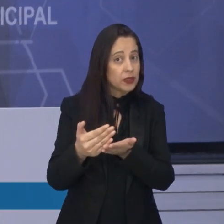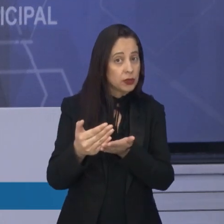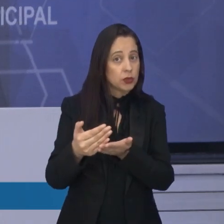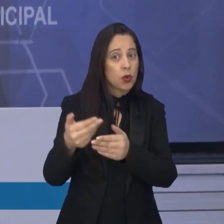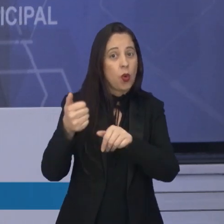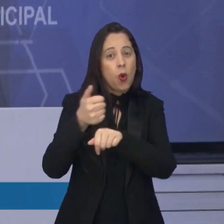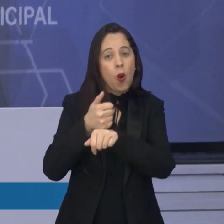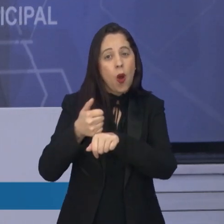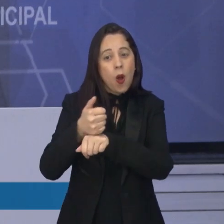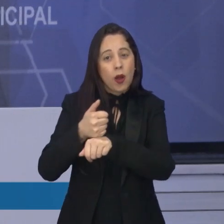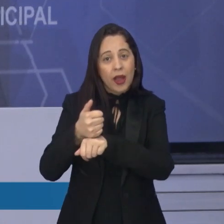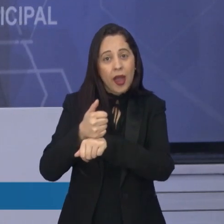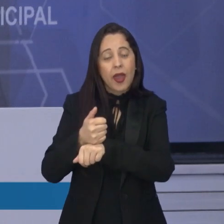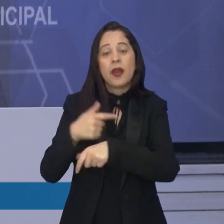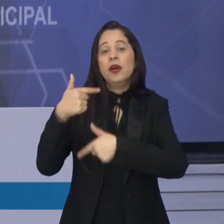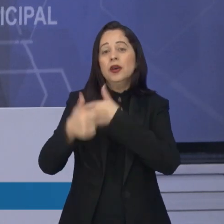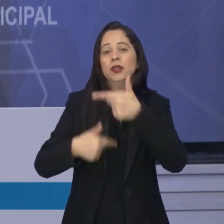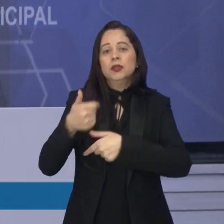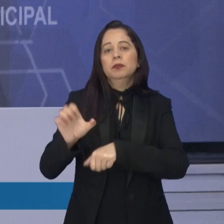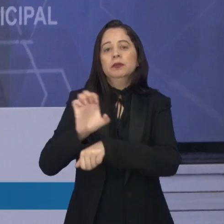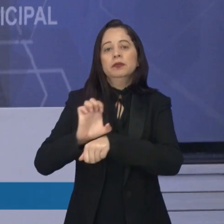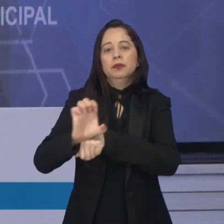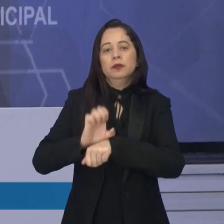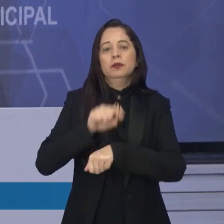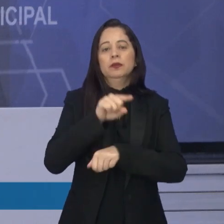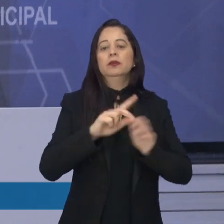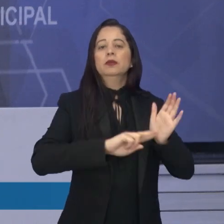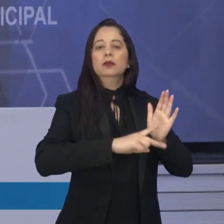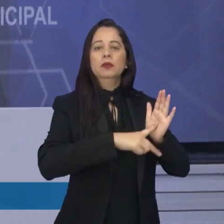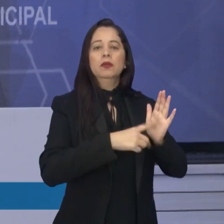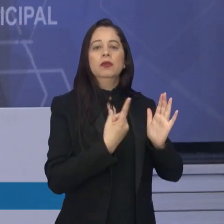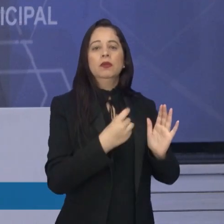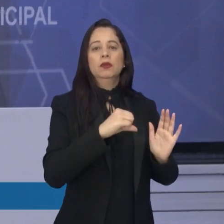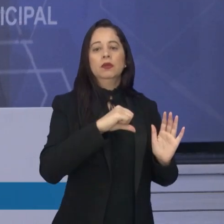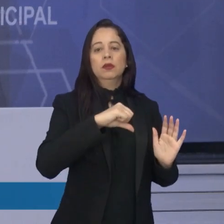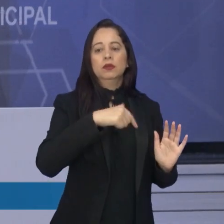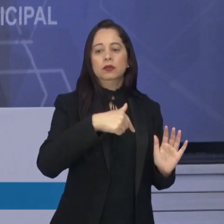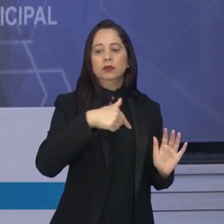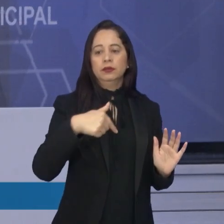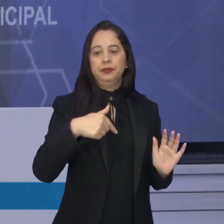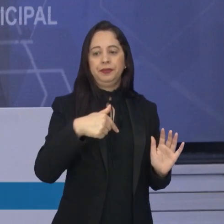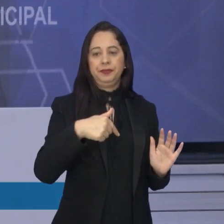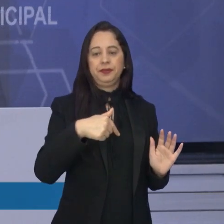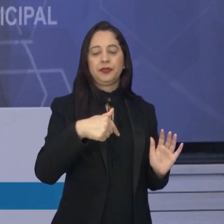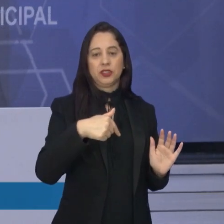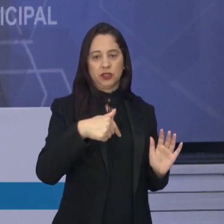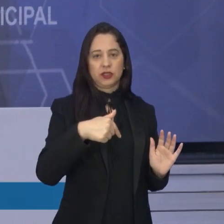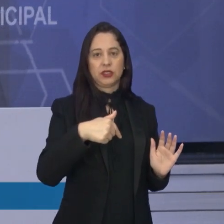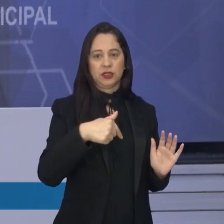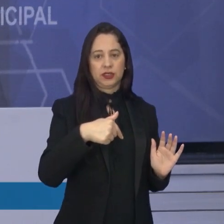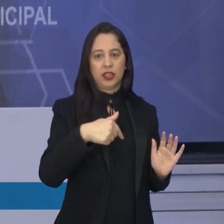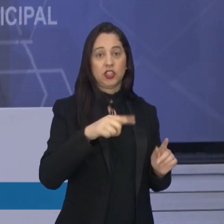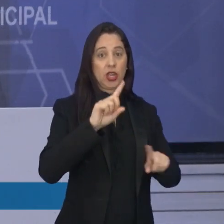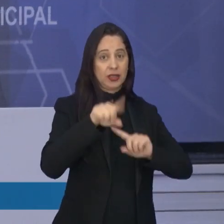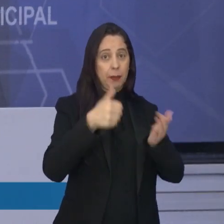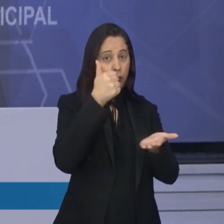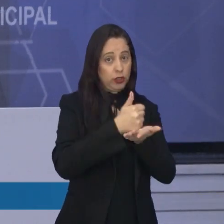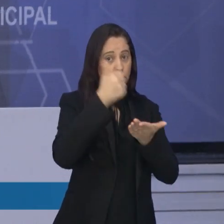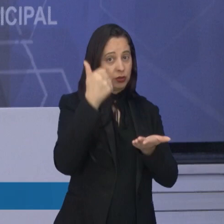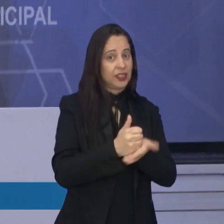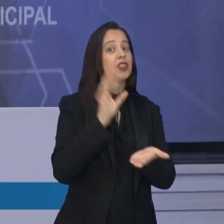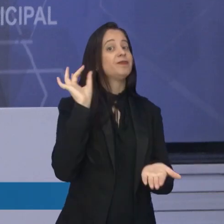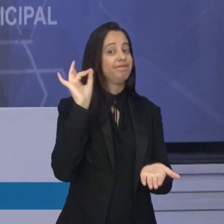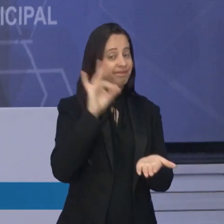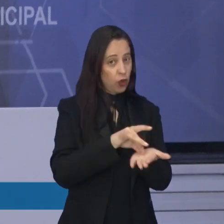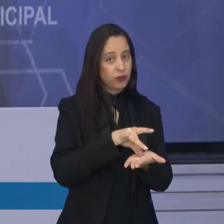como estagiária do CINCT. Em 97, logo depois da sua formatura, ela foi contratada, desde lá